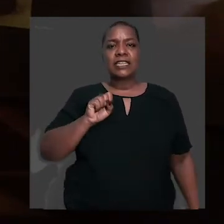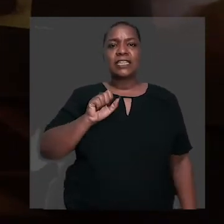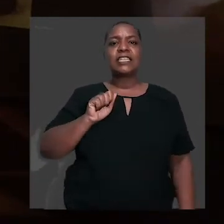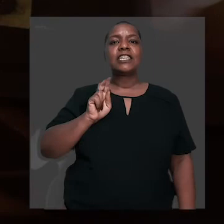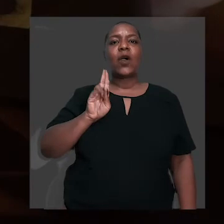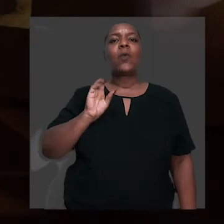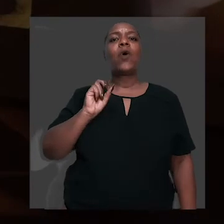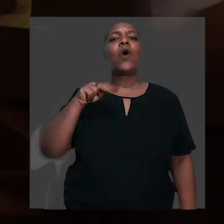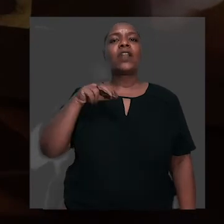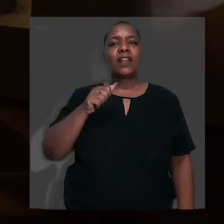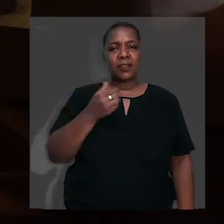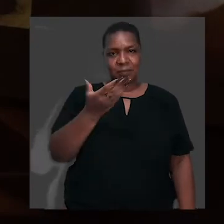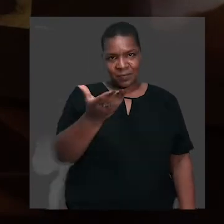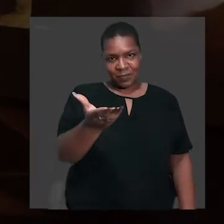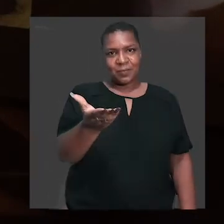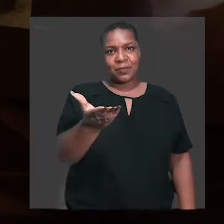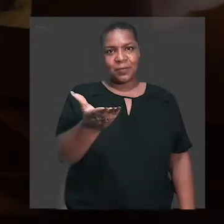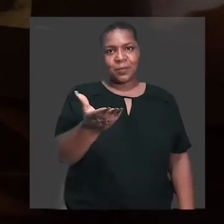Salbona.